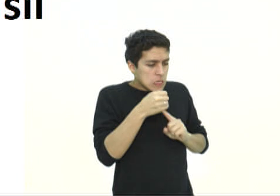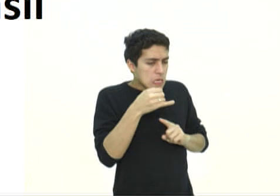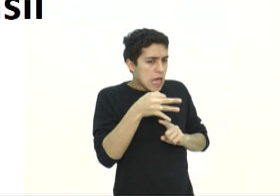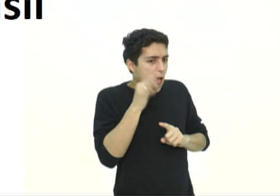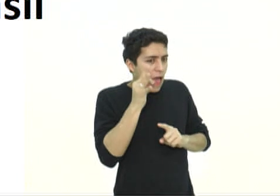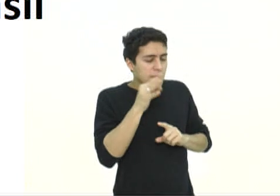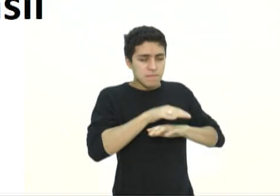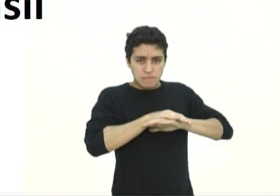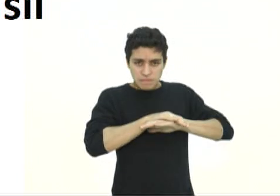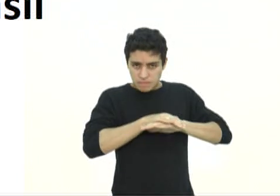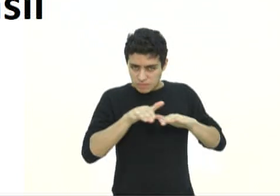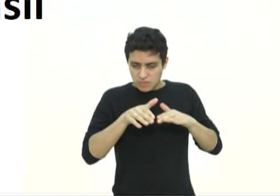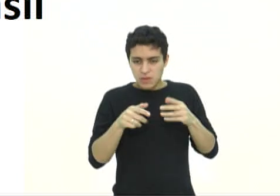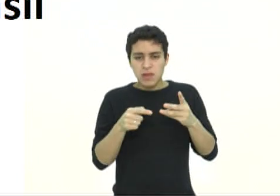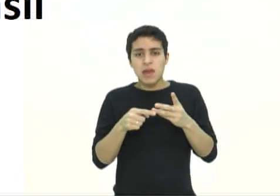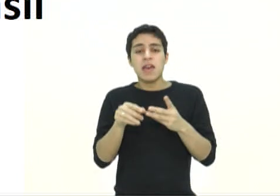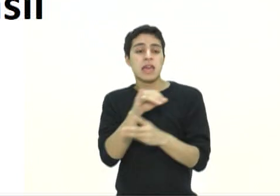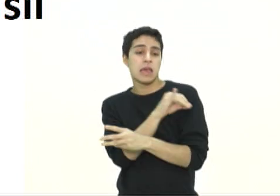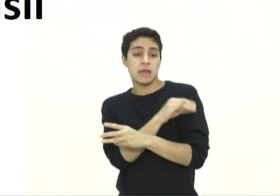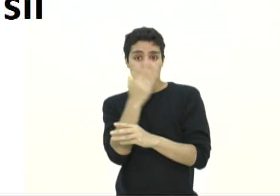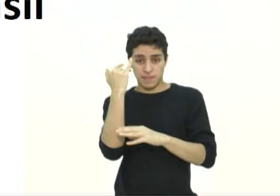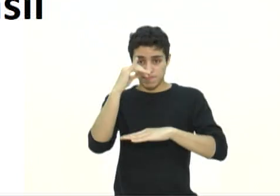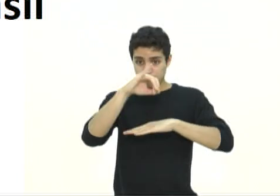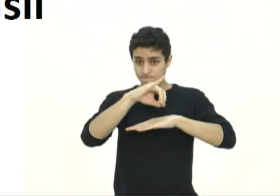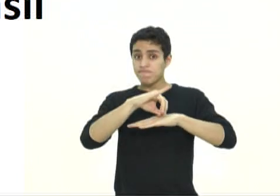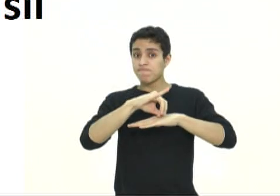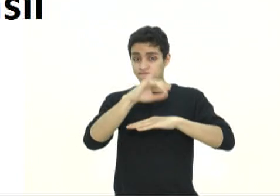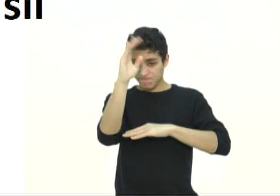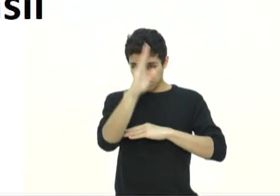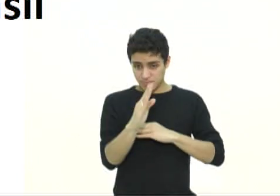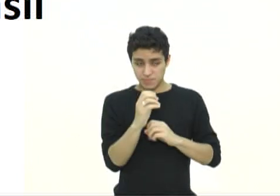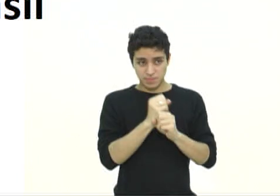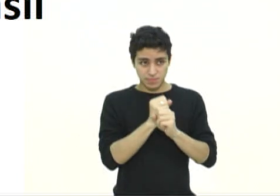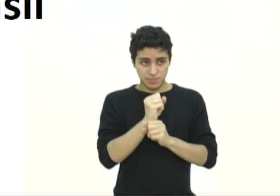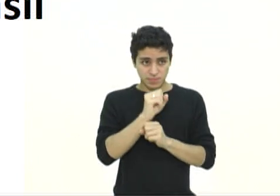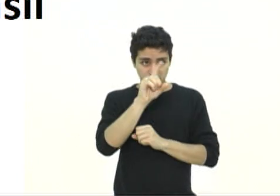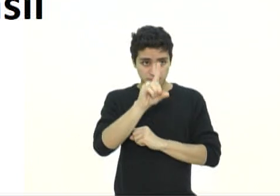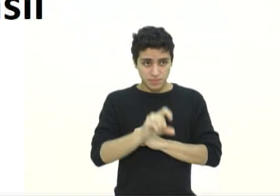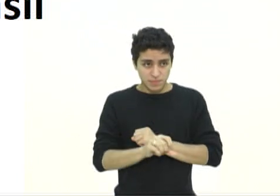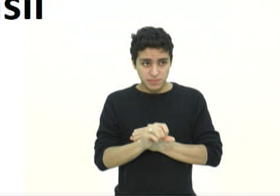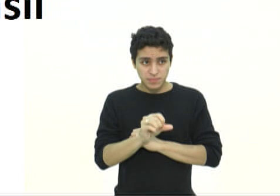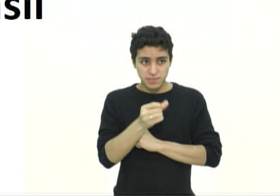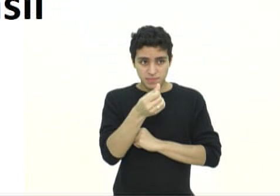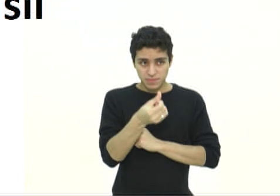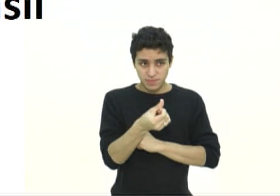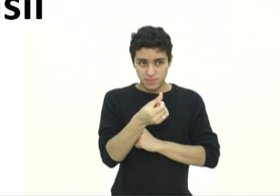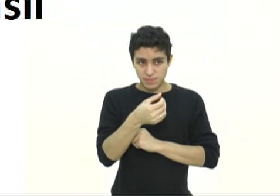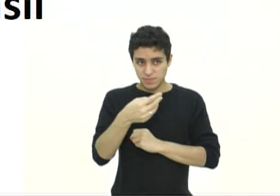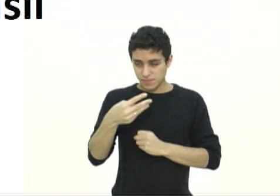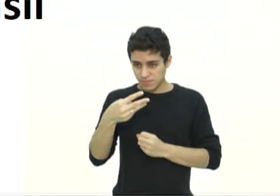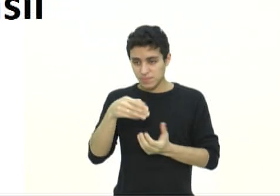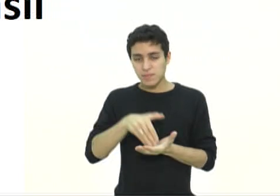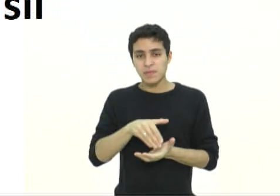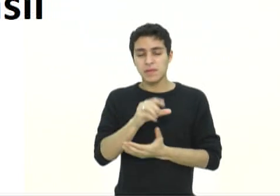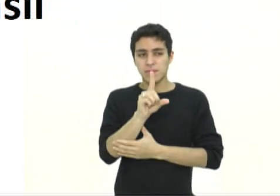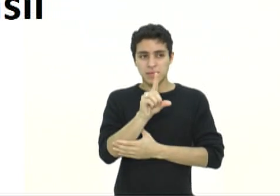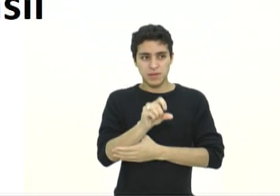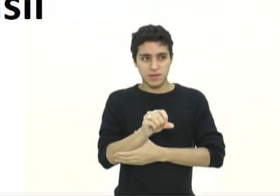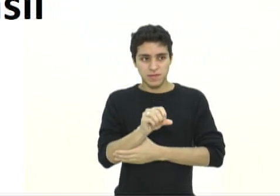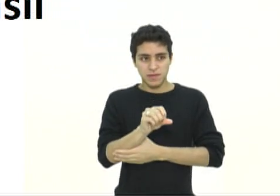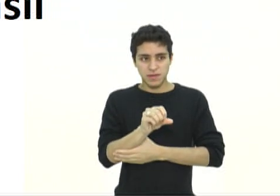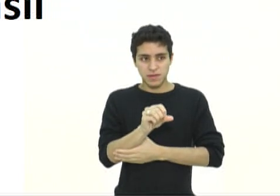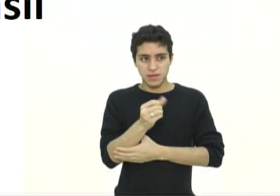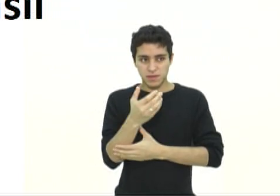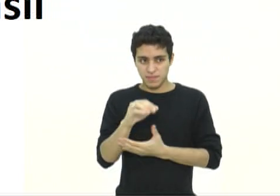era a atual capital do Brasil, de 1763 a 1960. E nós temos